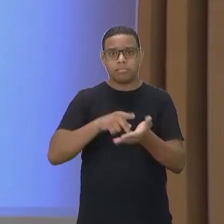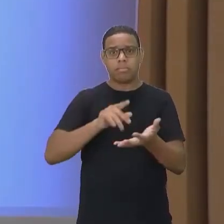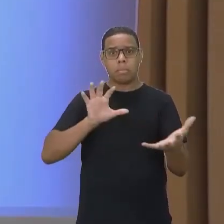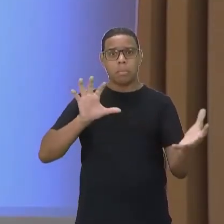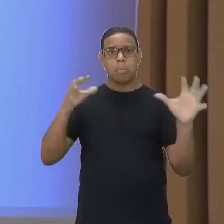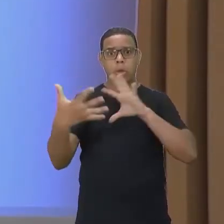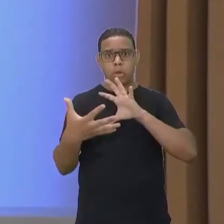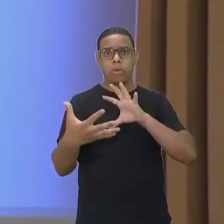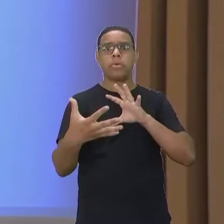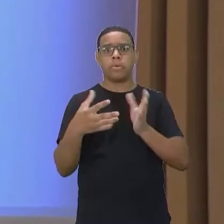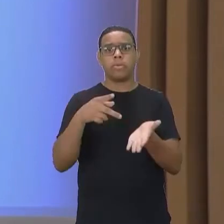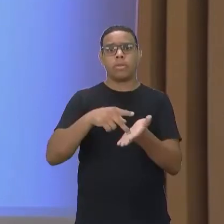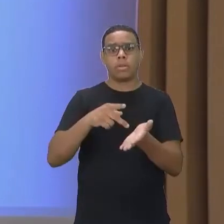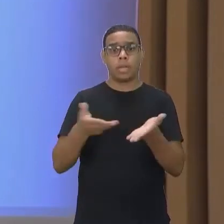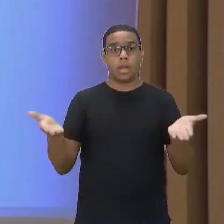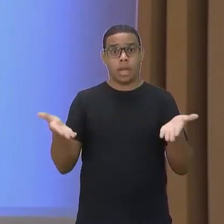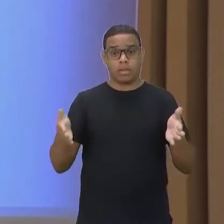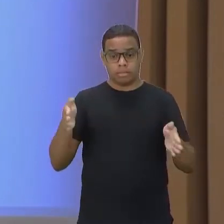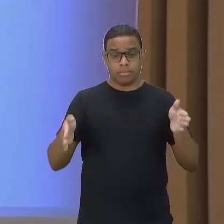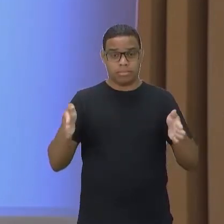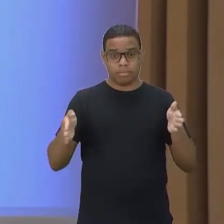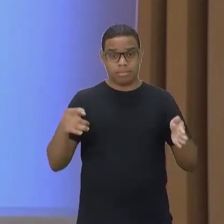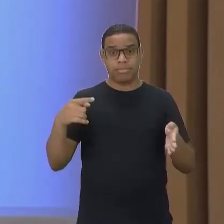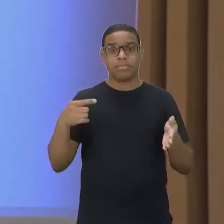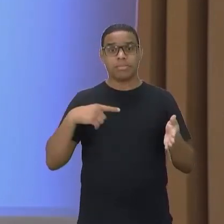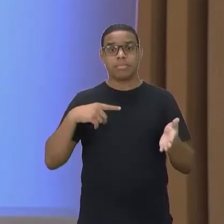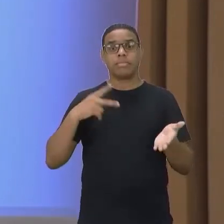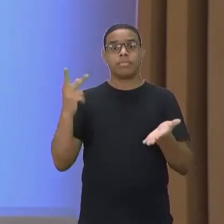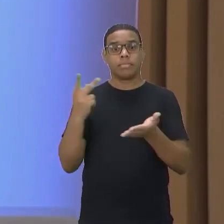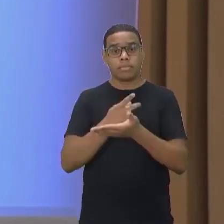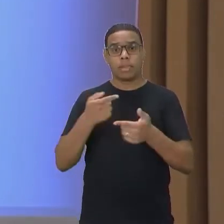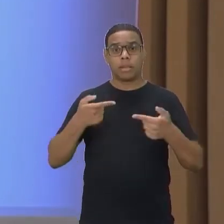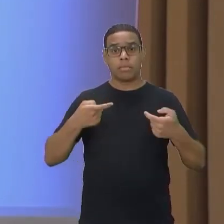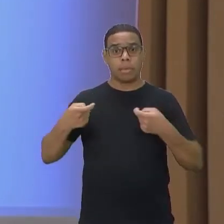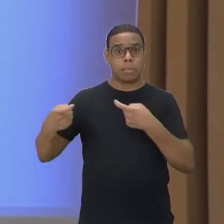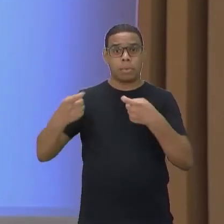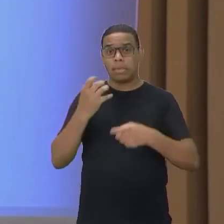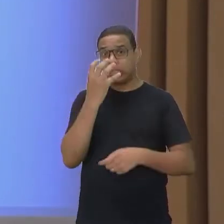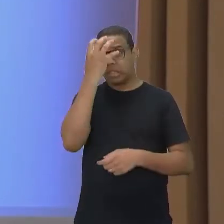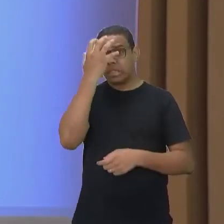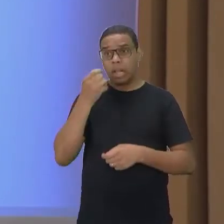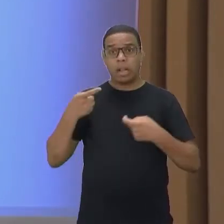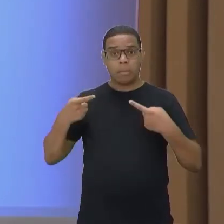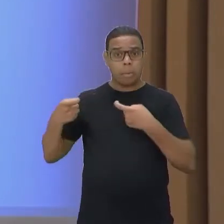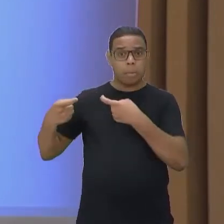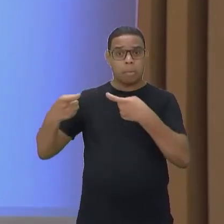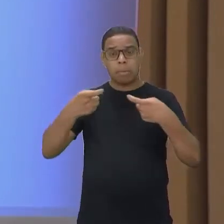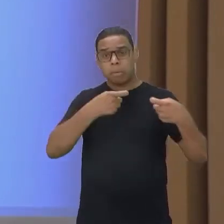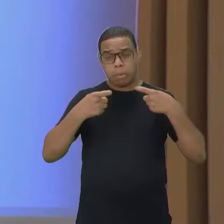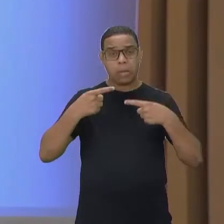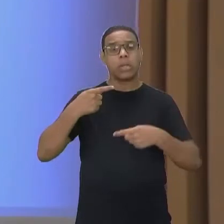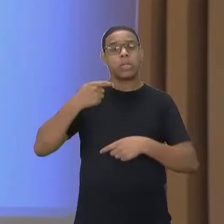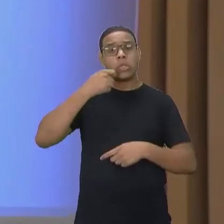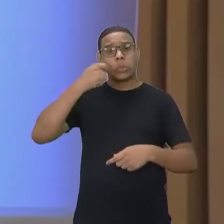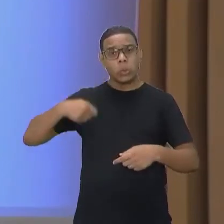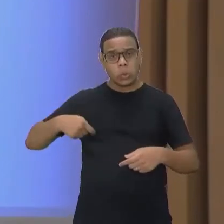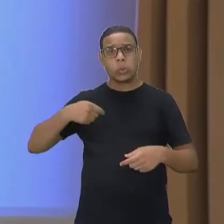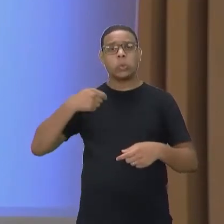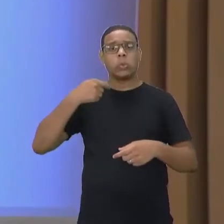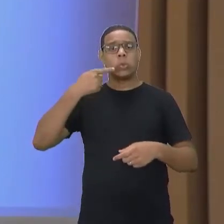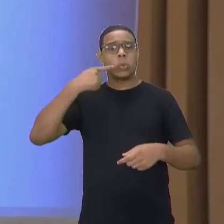exemplo, no tempo agora que nós estamos falando, está acontecendo uma guerra bem séria na Ucrânia,